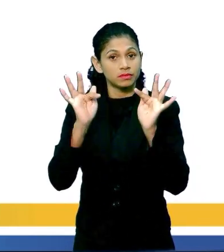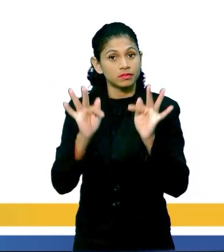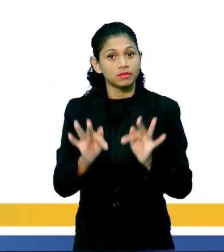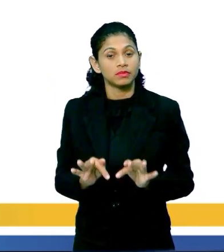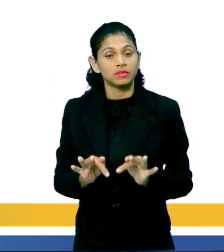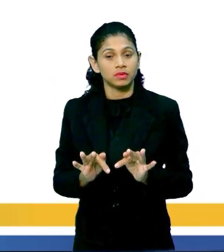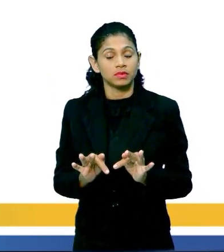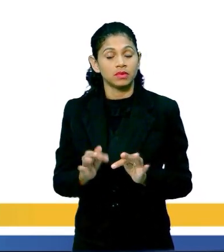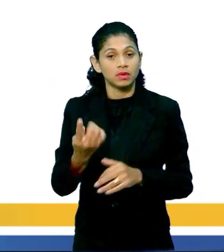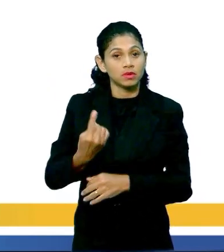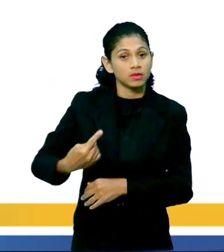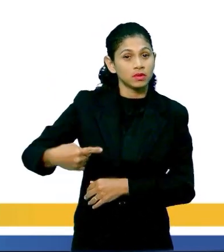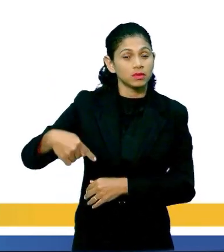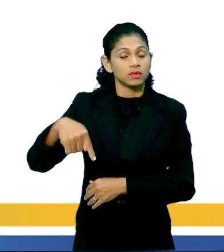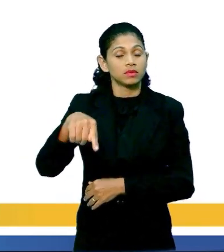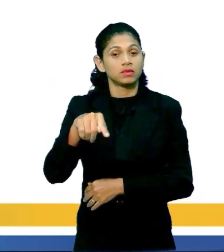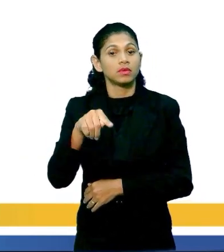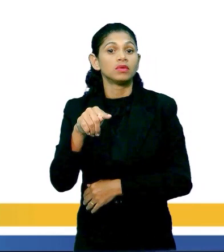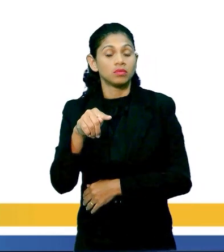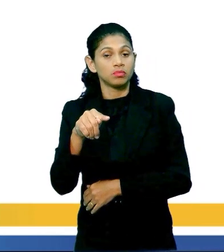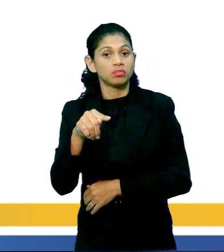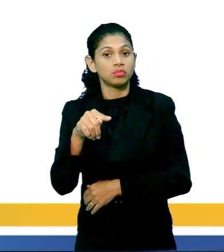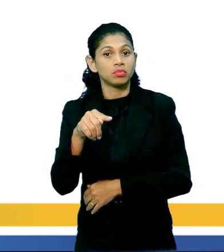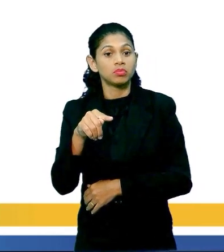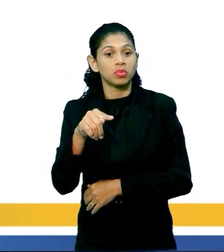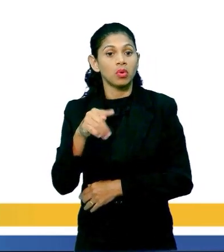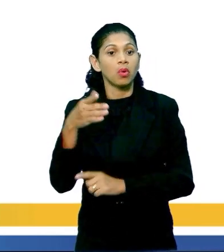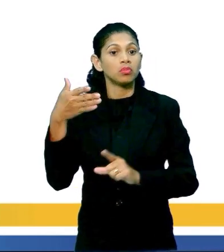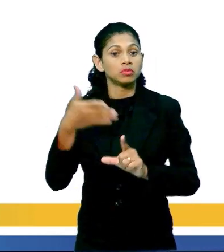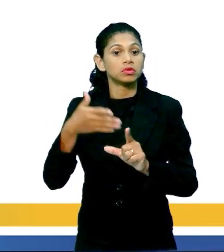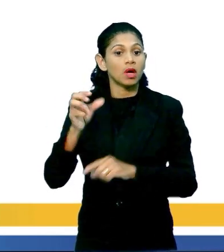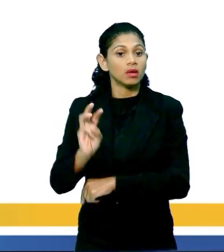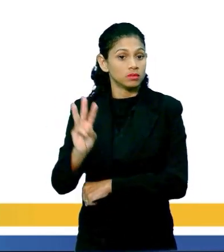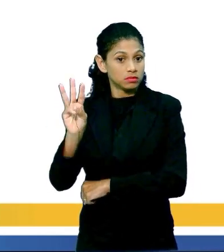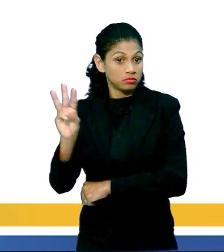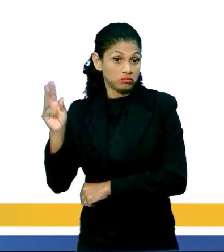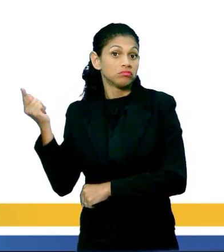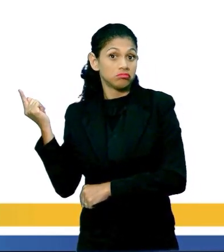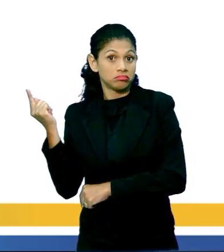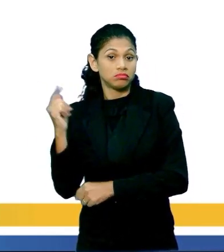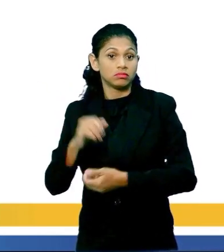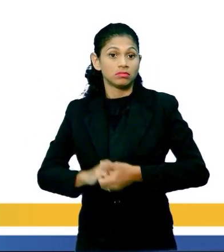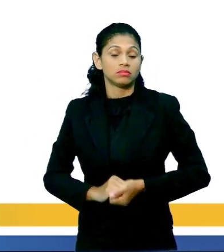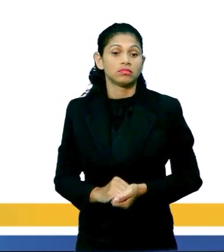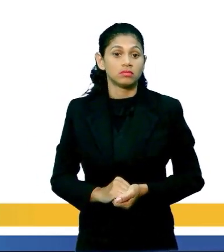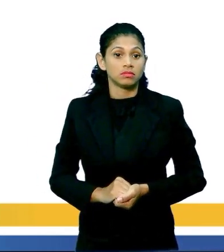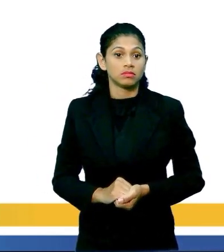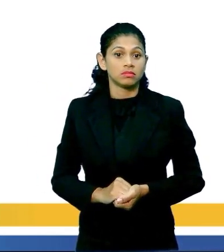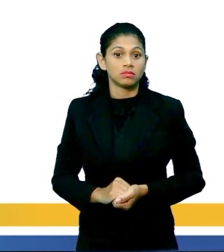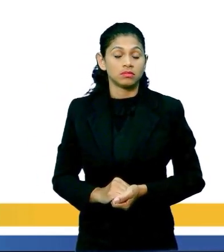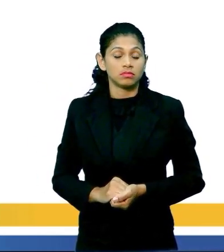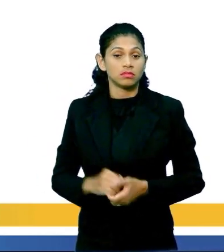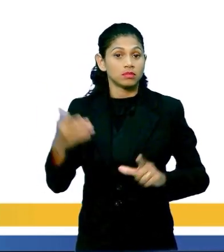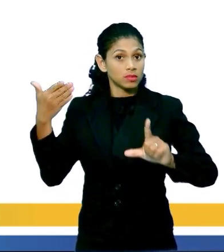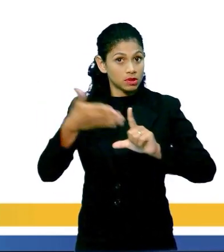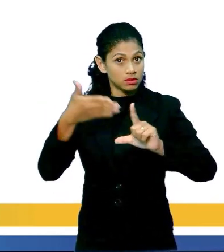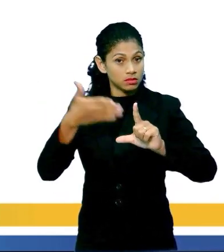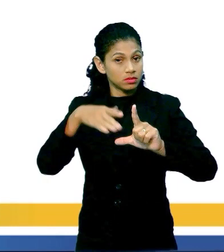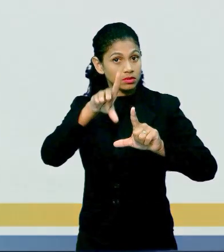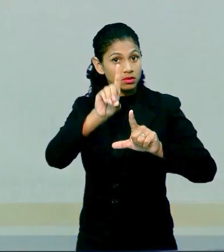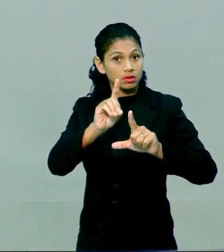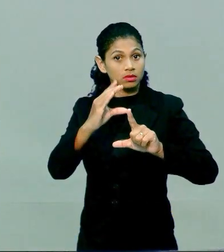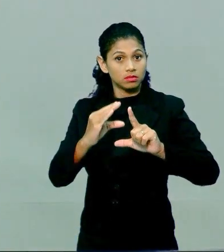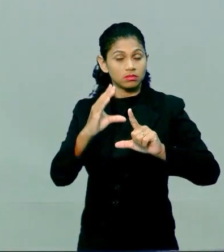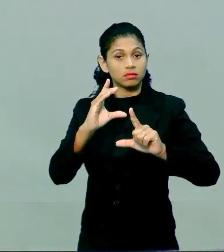finalizada. Vocês podem consultar esses sites para mais informações, ok? Acessem a plataforma